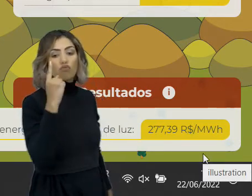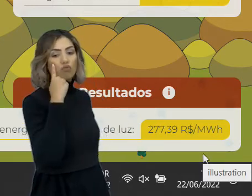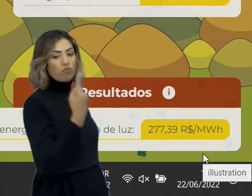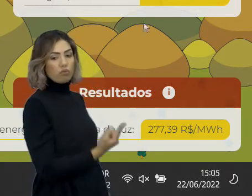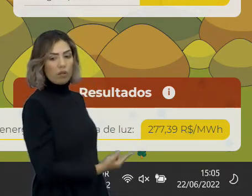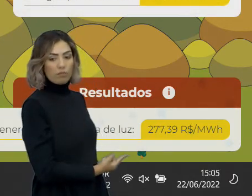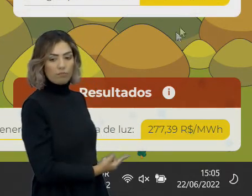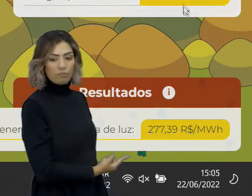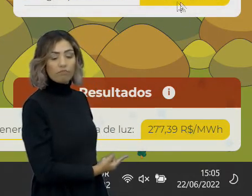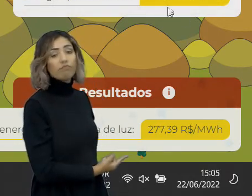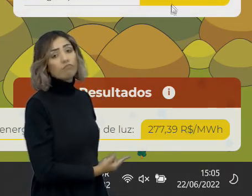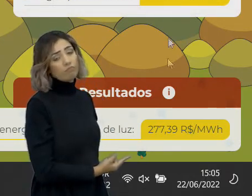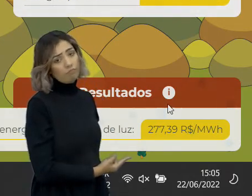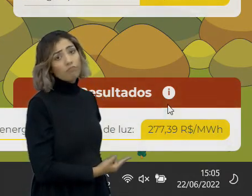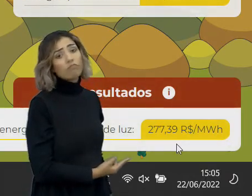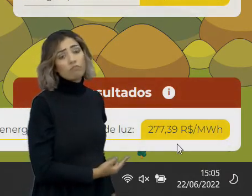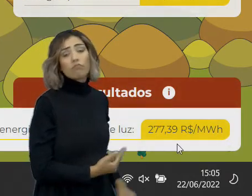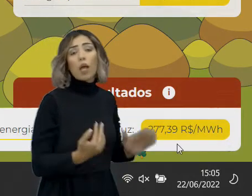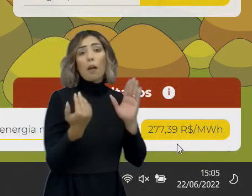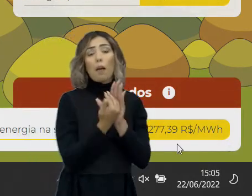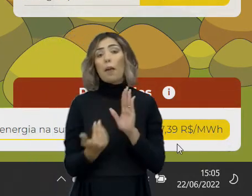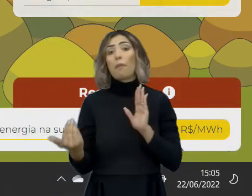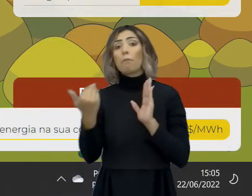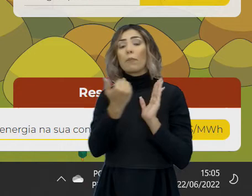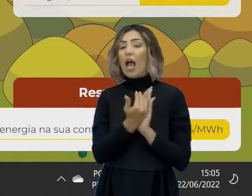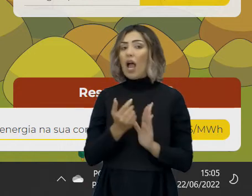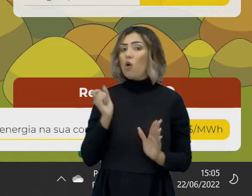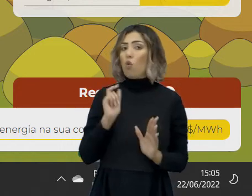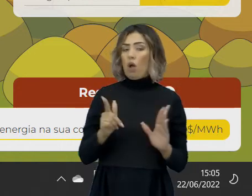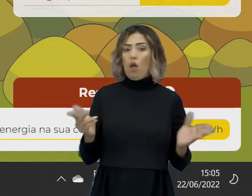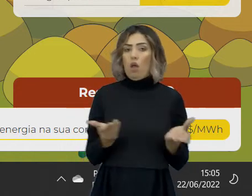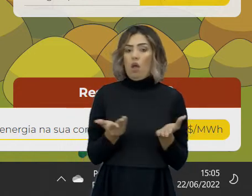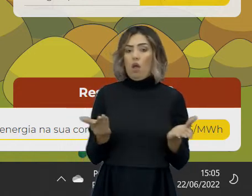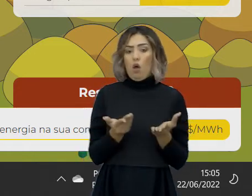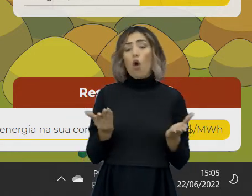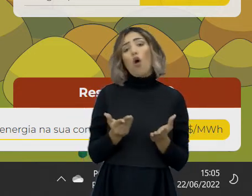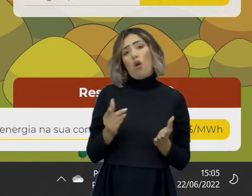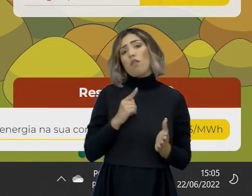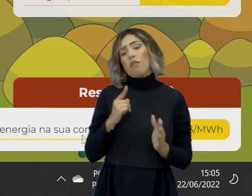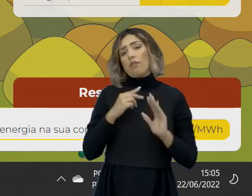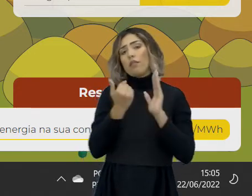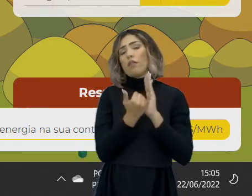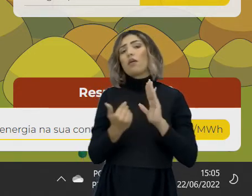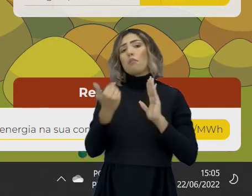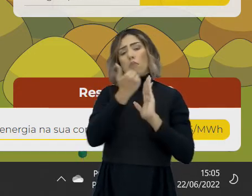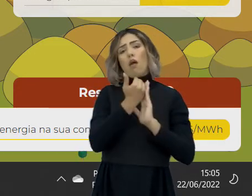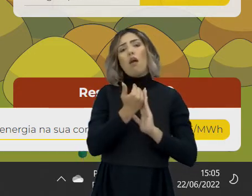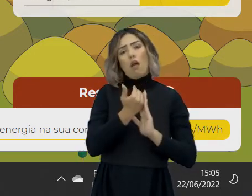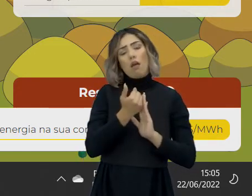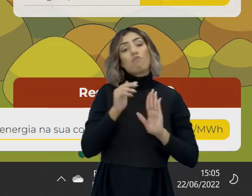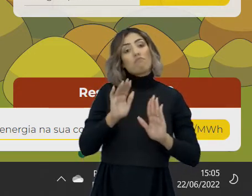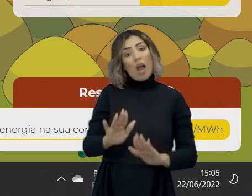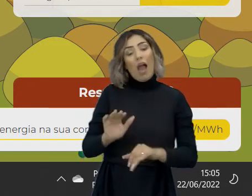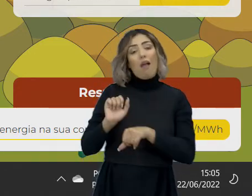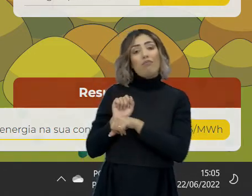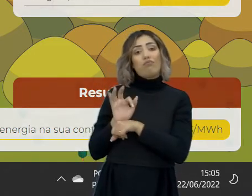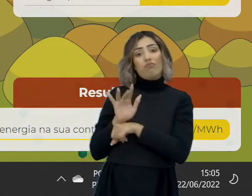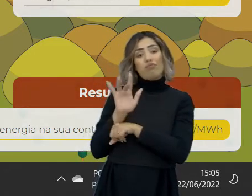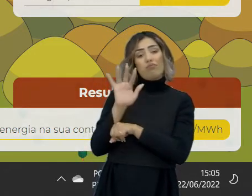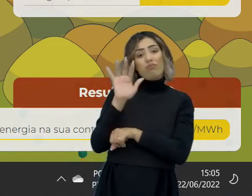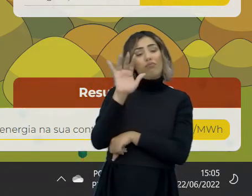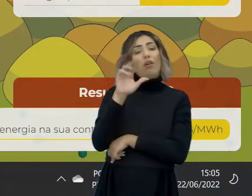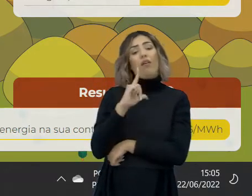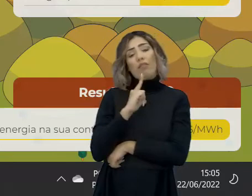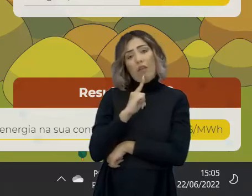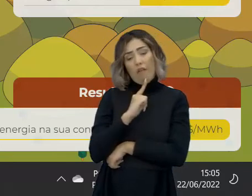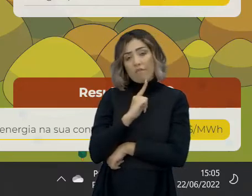277,39. É um pouco a mais do que a gente tem atual, não é muito a mais, mas é um pouco a mais. Só que aqui tem emissão de gás, né? É, porque também é